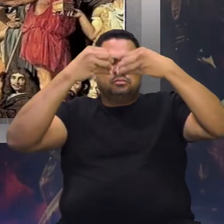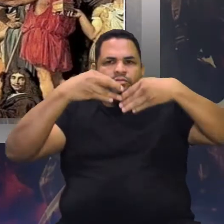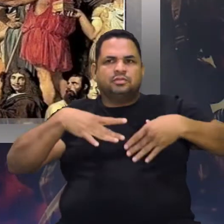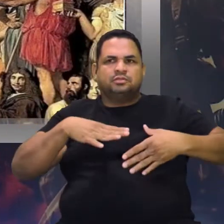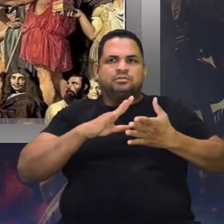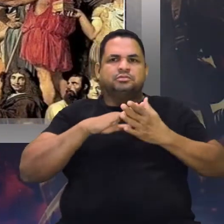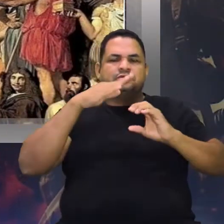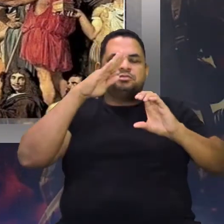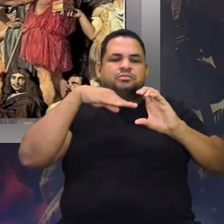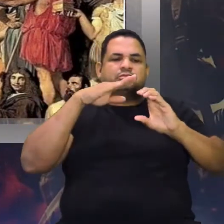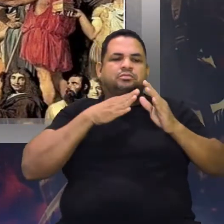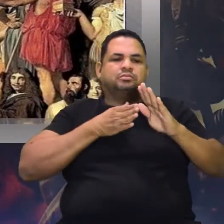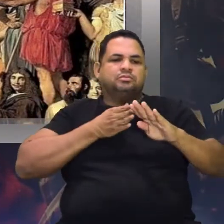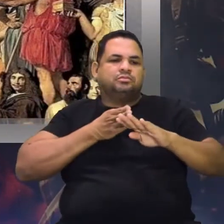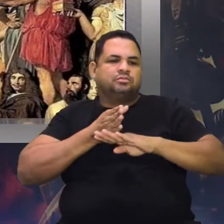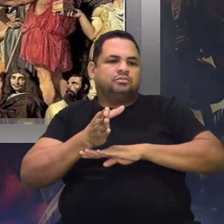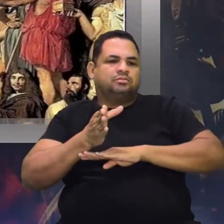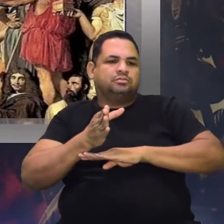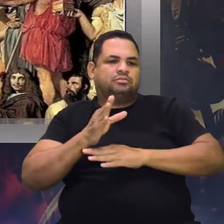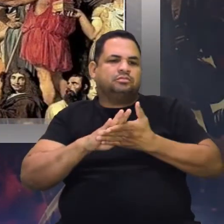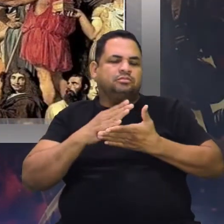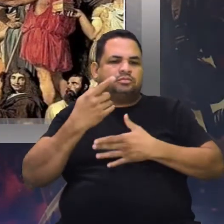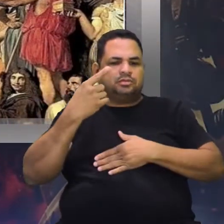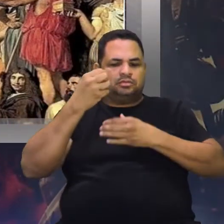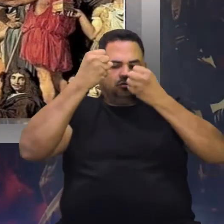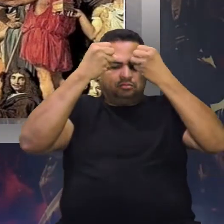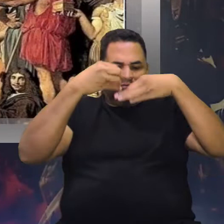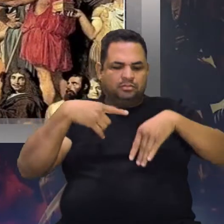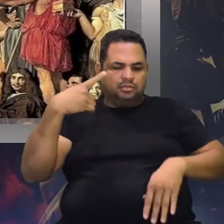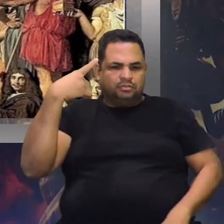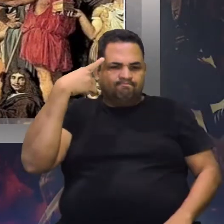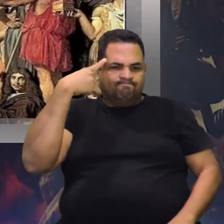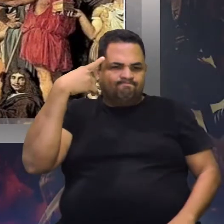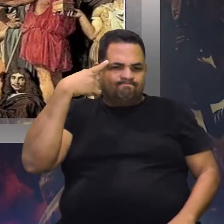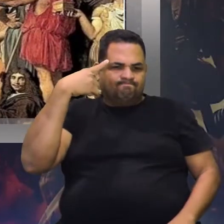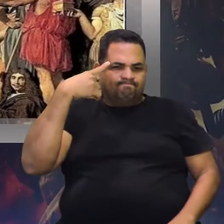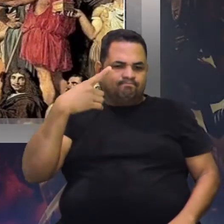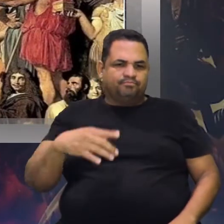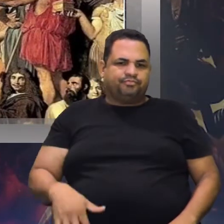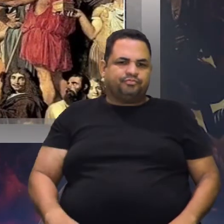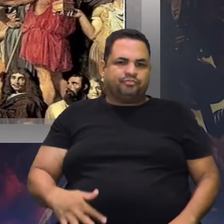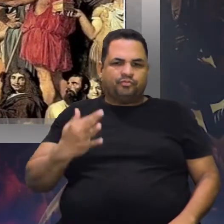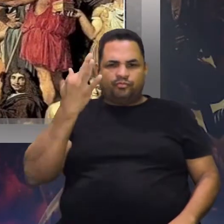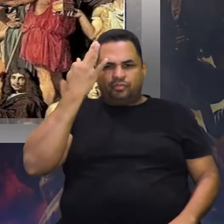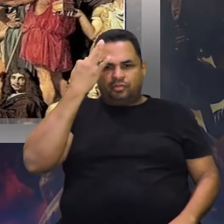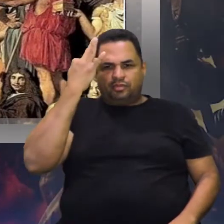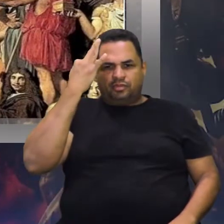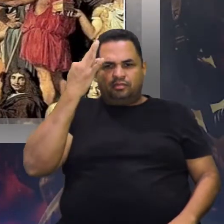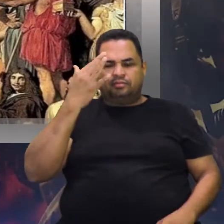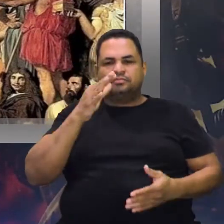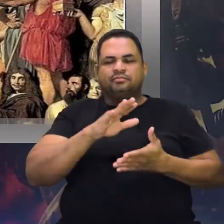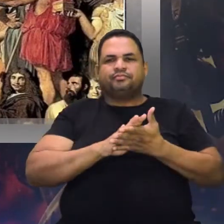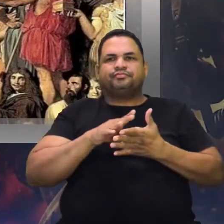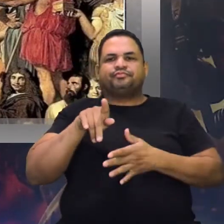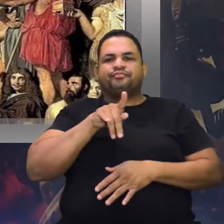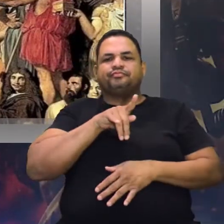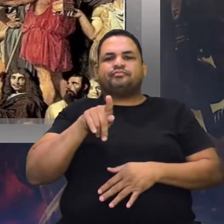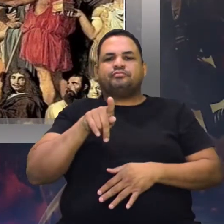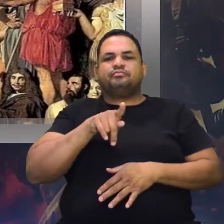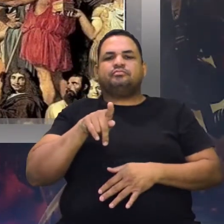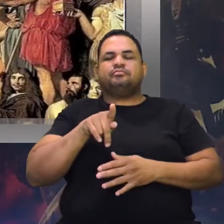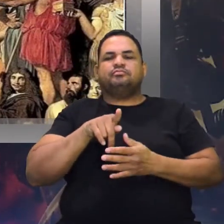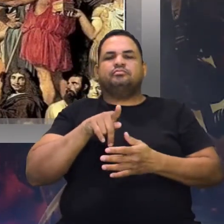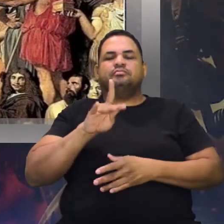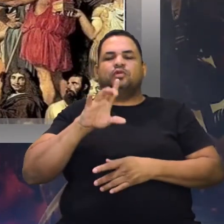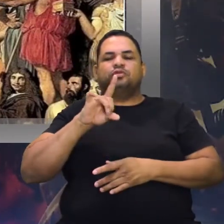e entrando dentro da explicação racional. Em filosofia, o professor Luciano e o professor Hélio vão trabalhar muito